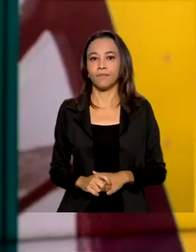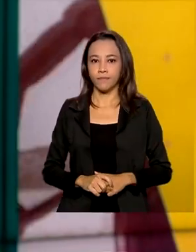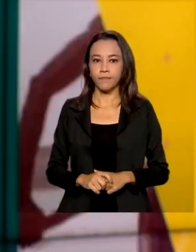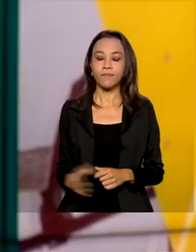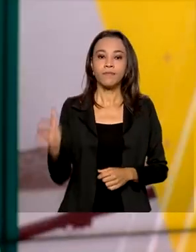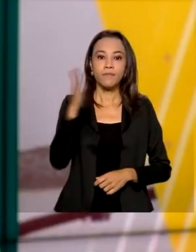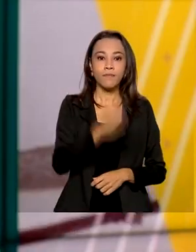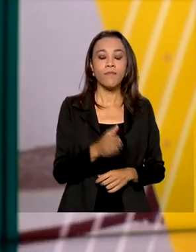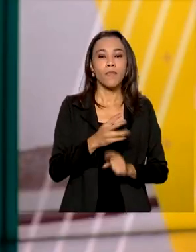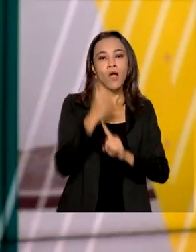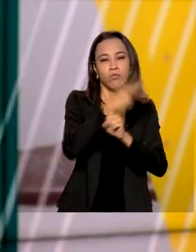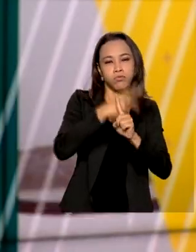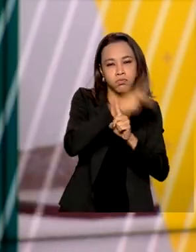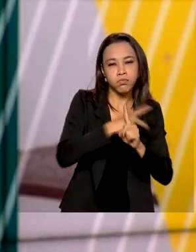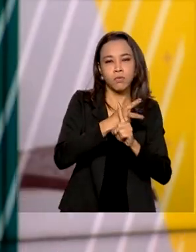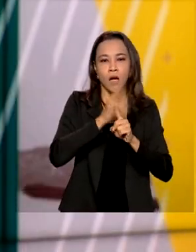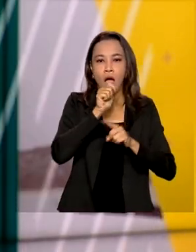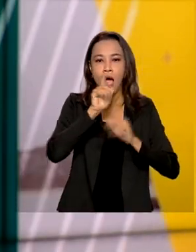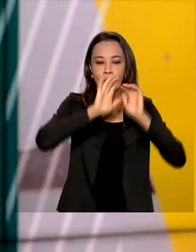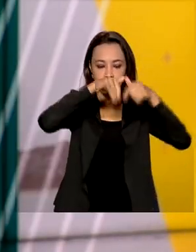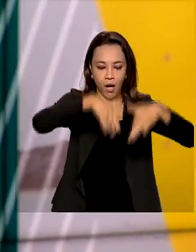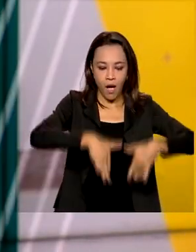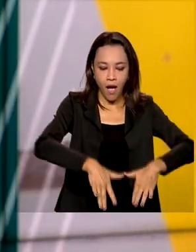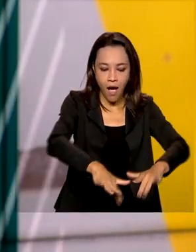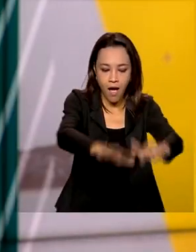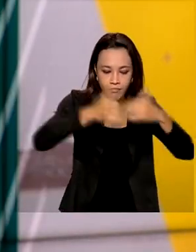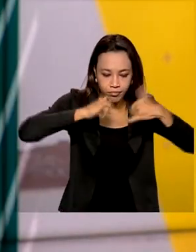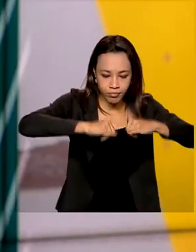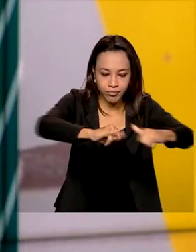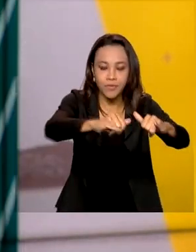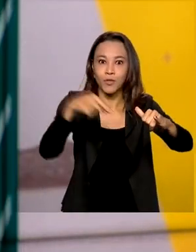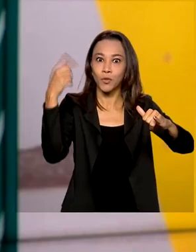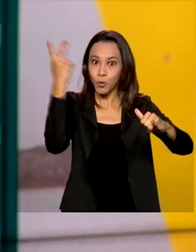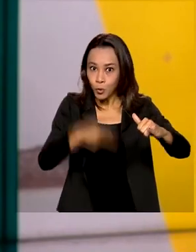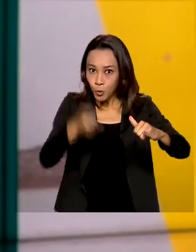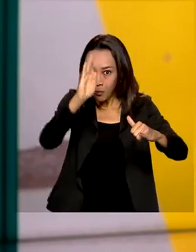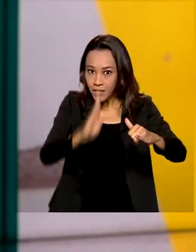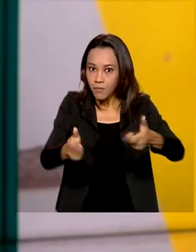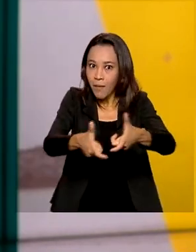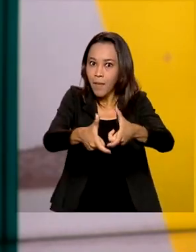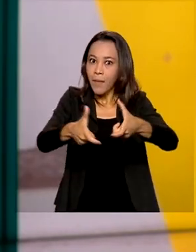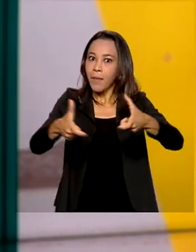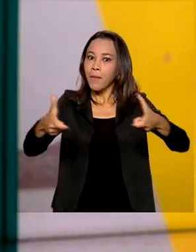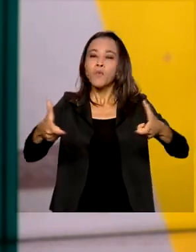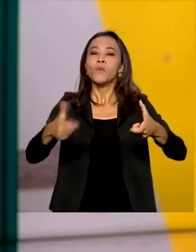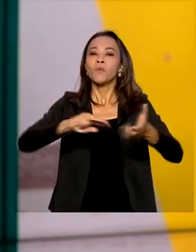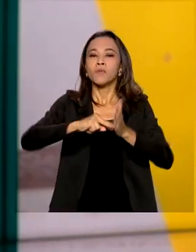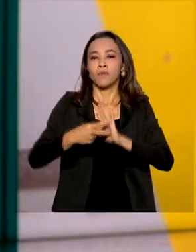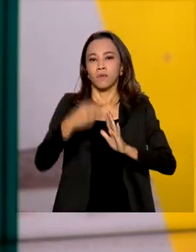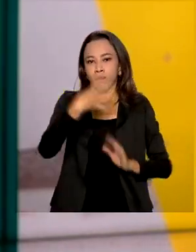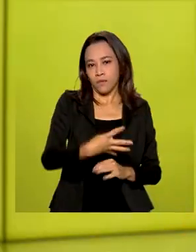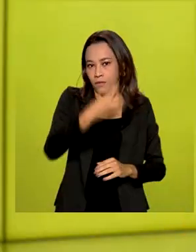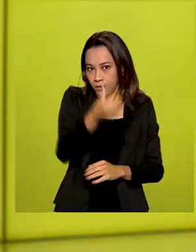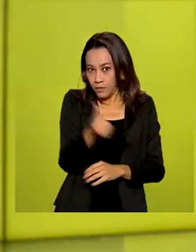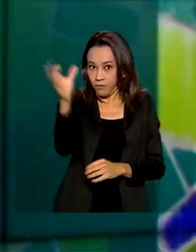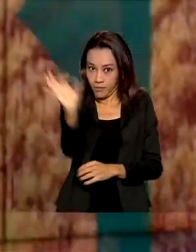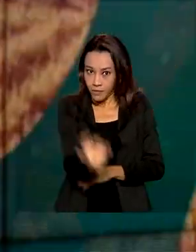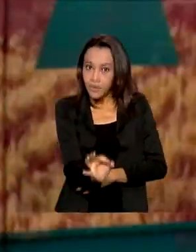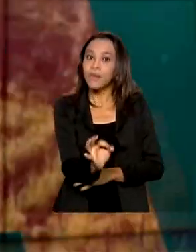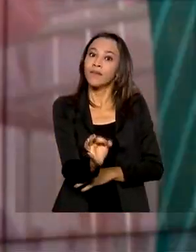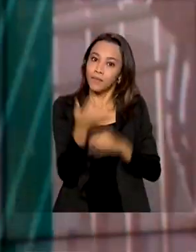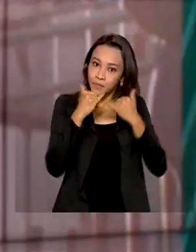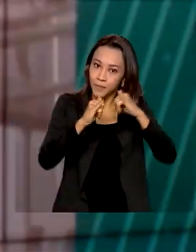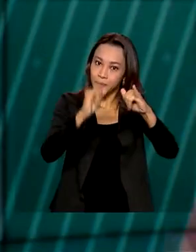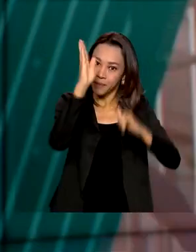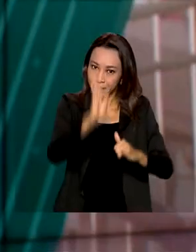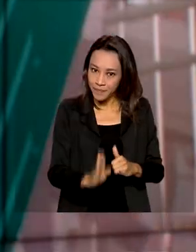e as fontes limpas e sustentáveis ganham cada vez mais espaço no Brasil elas representam 46 por cento da matriz